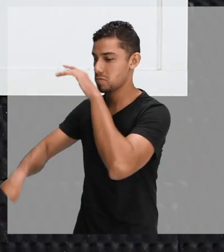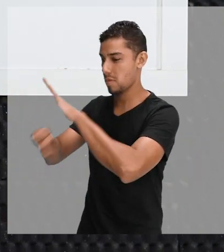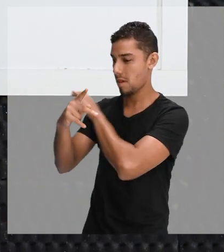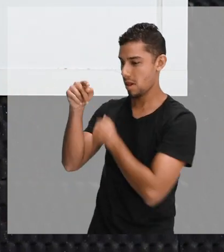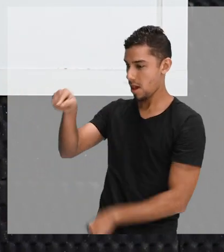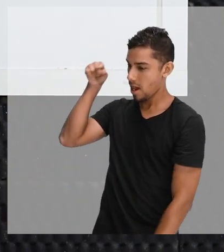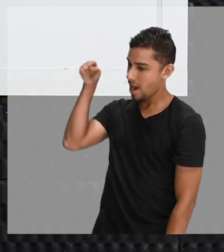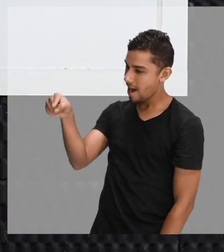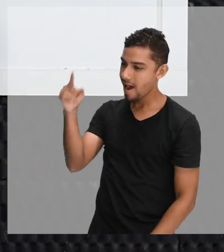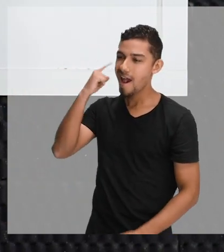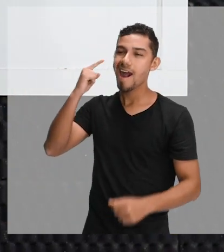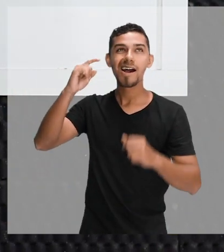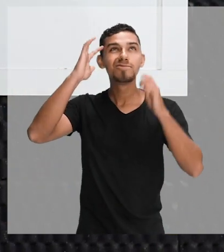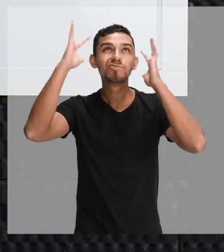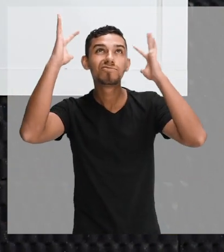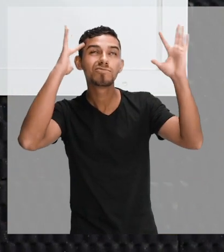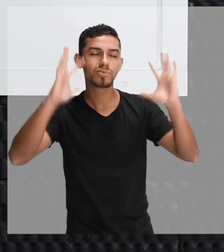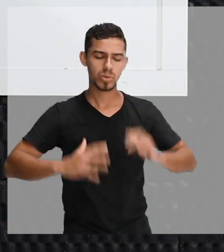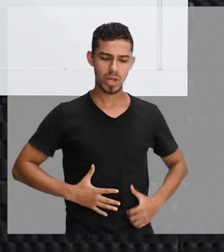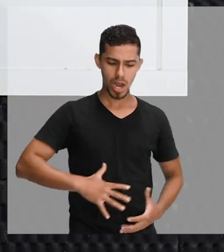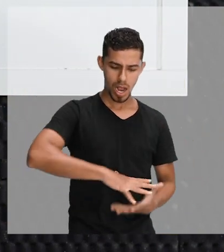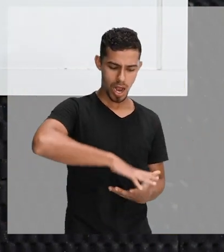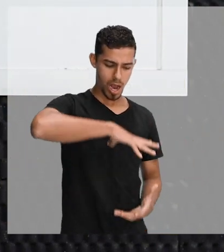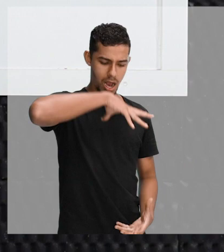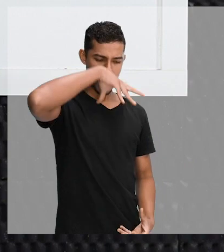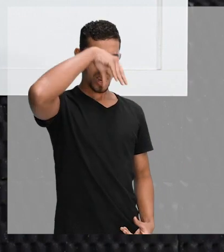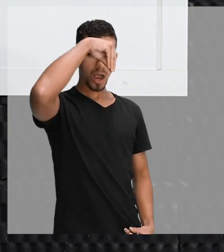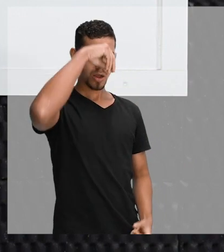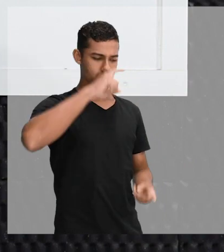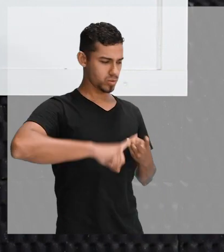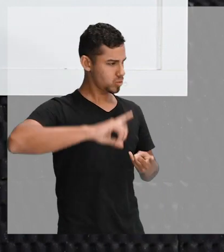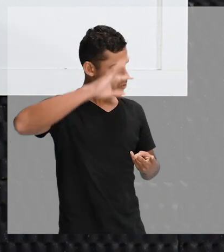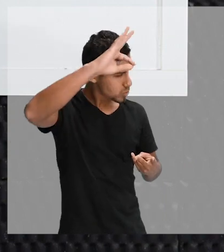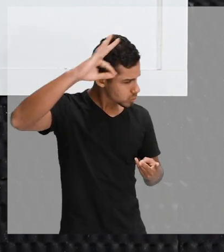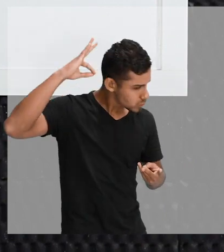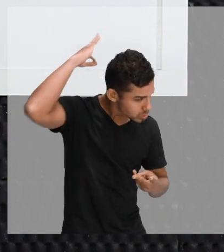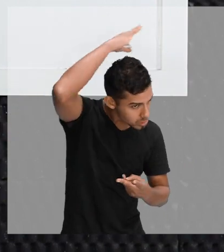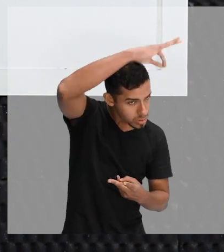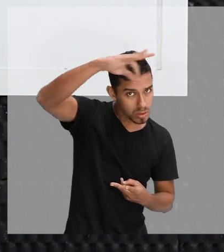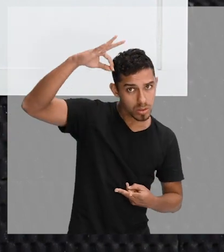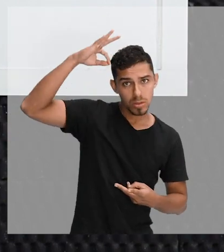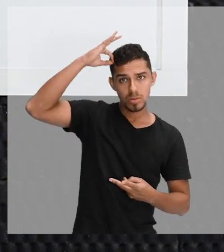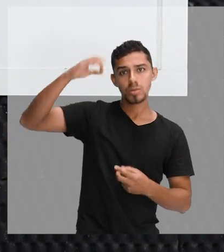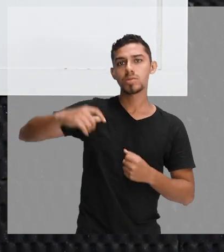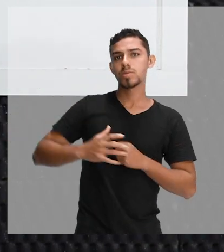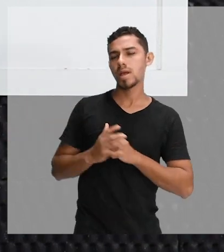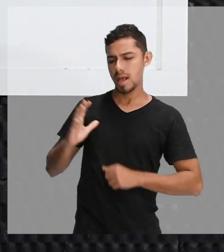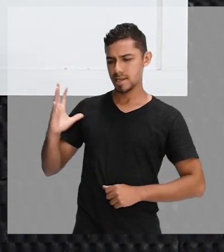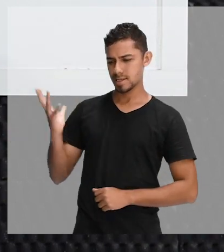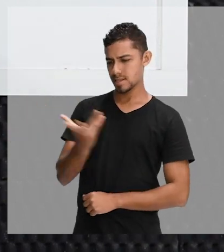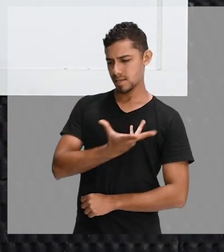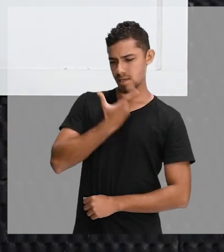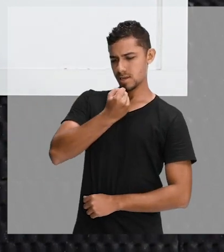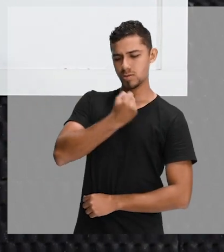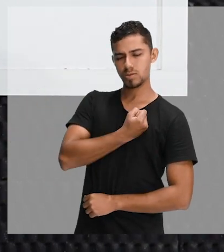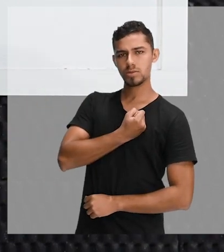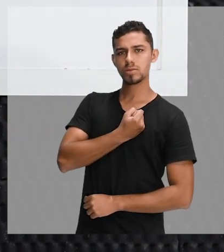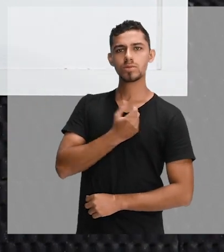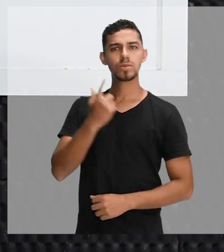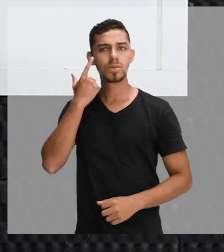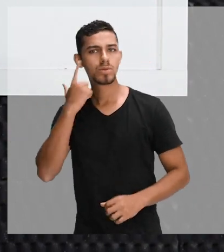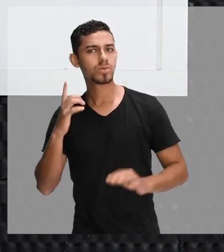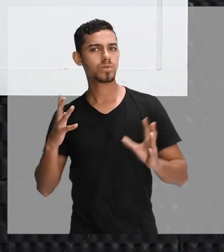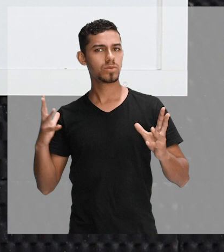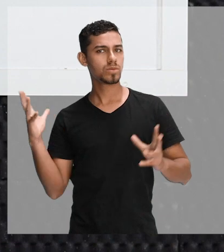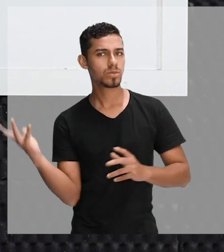estamos ligados às questões da alma, do espírito, da salvação que está lá no mundo medieval, na escolástica. Aqui nós